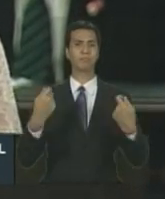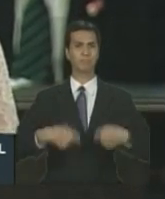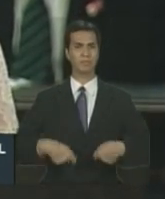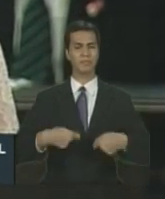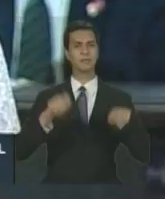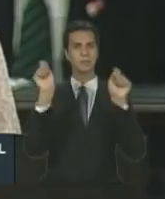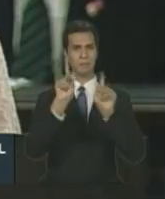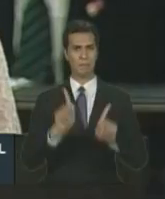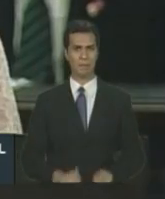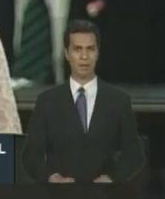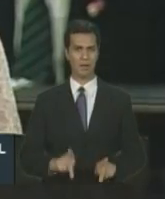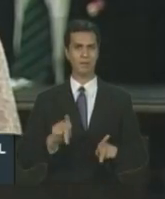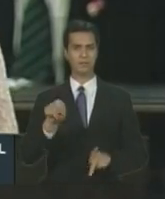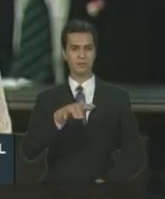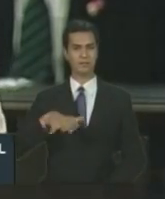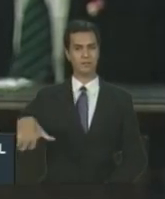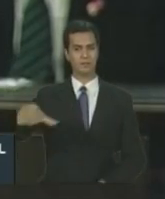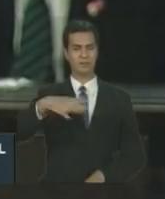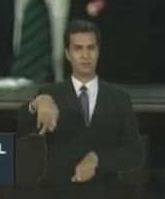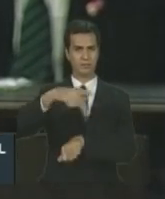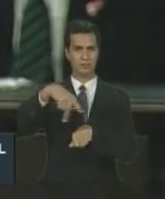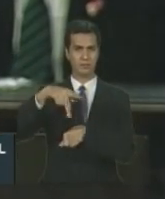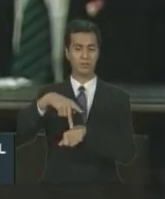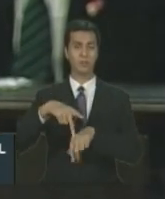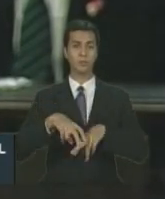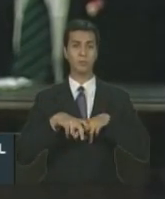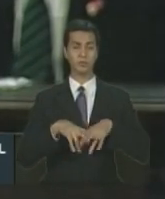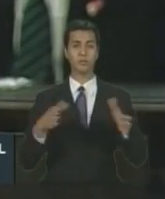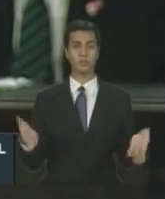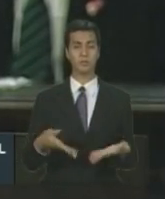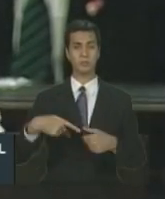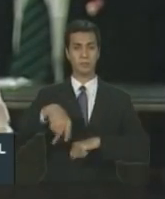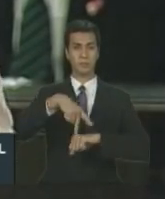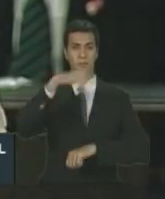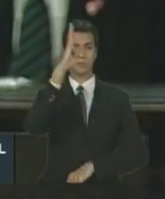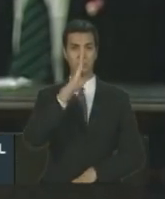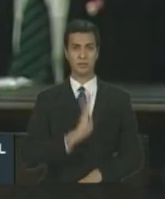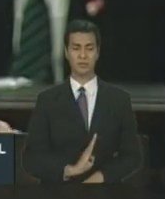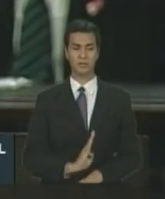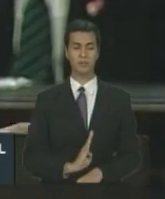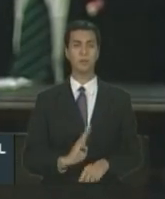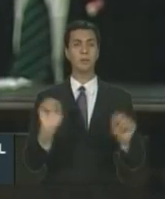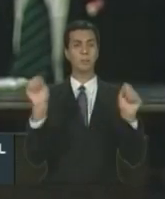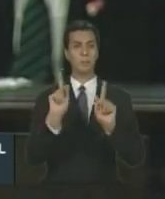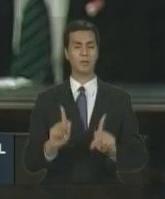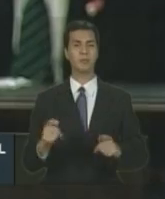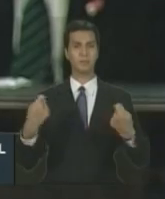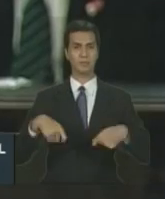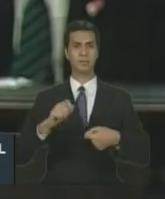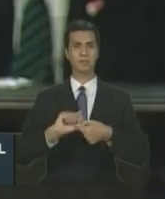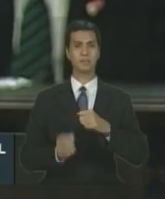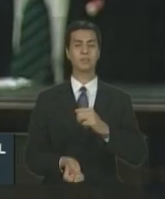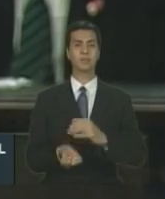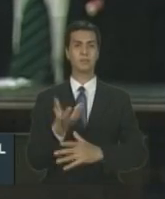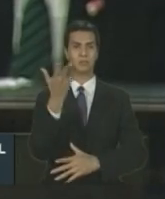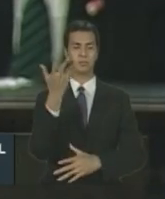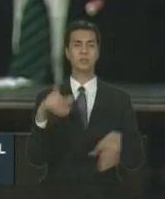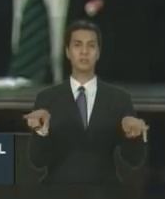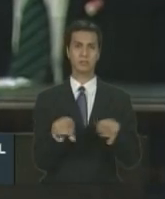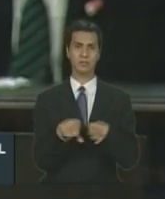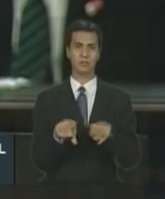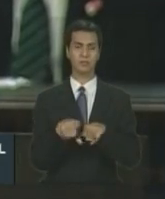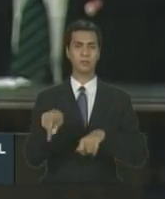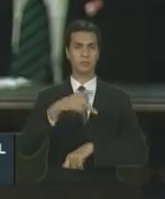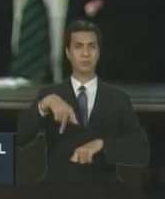no Oriente Médio. E o governo brasileiro considera imprescindível para essa paz a criação